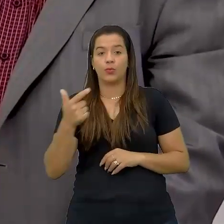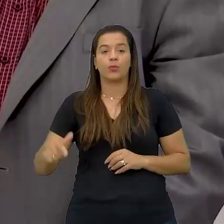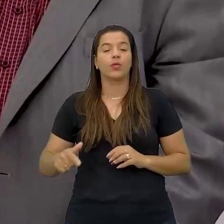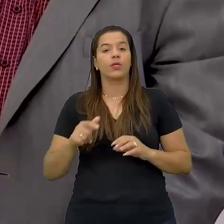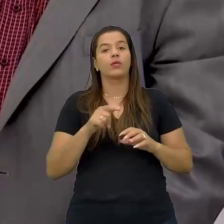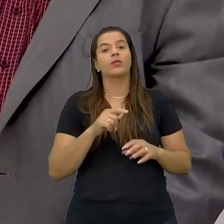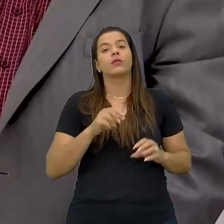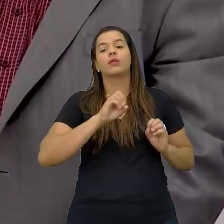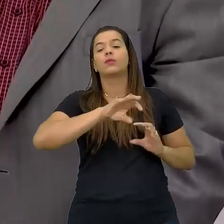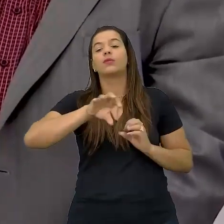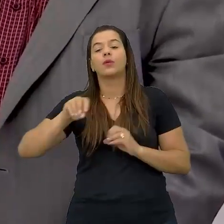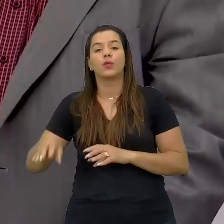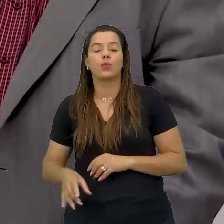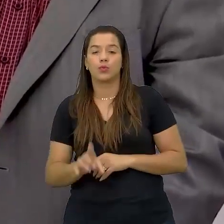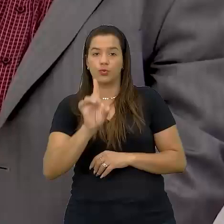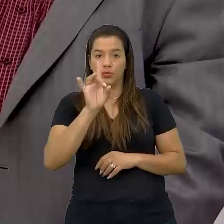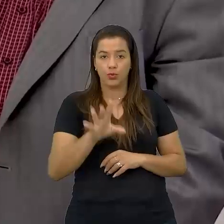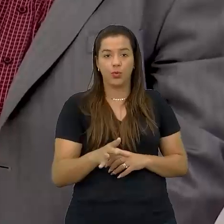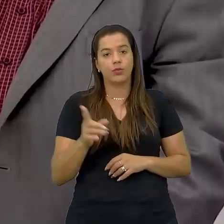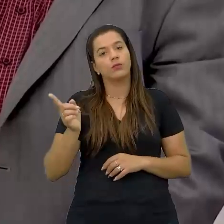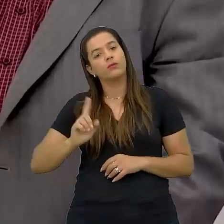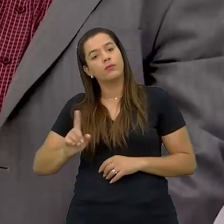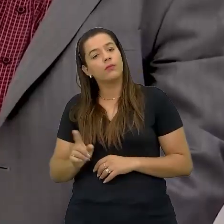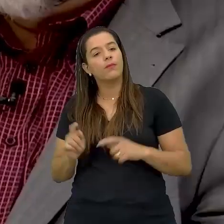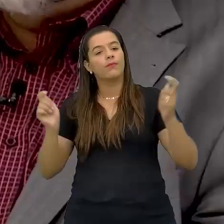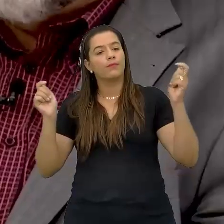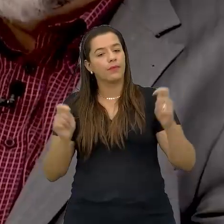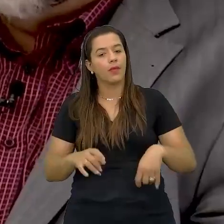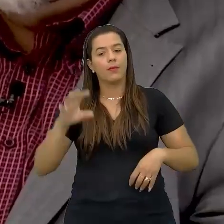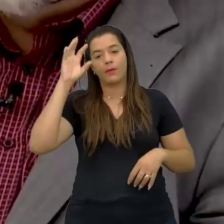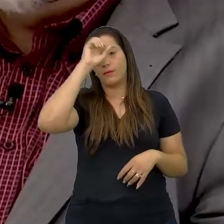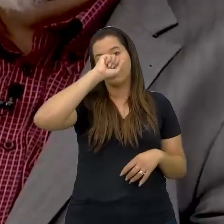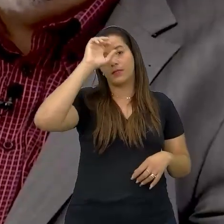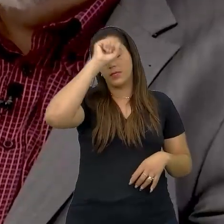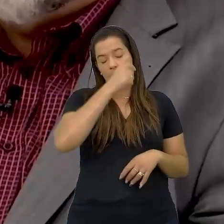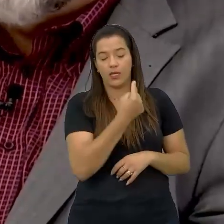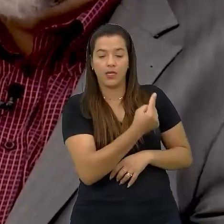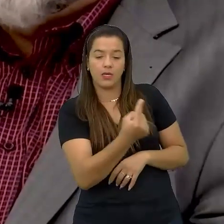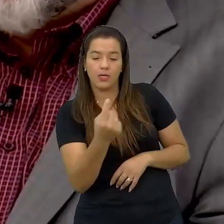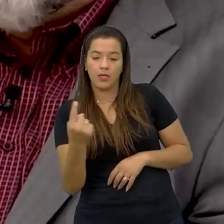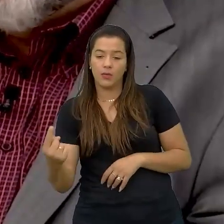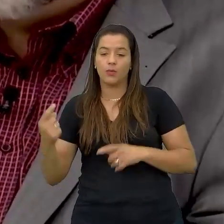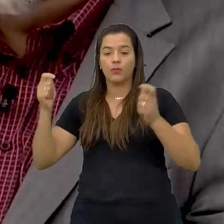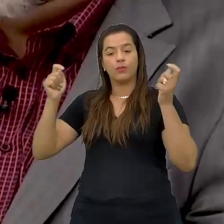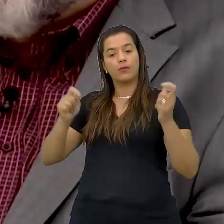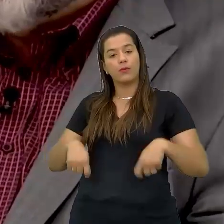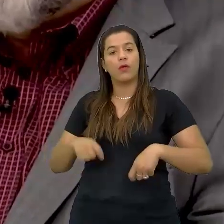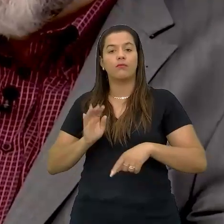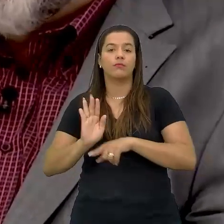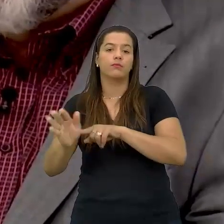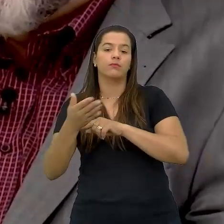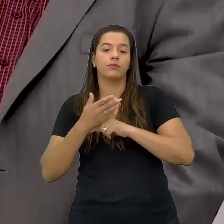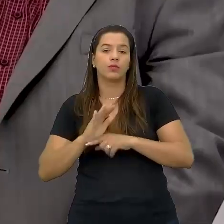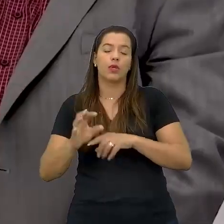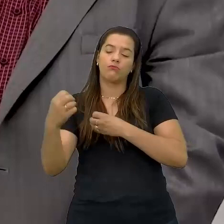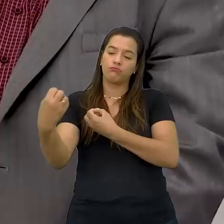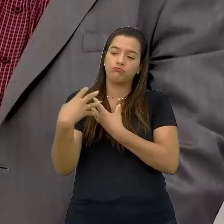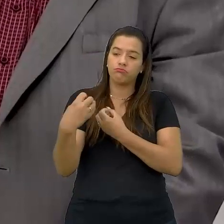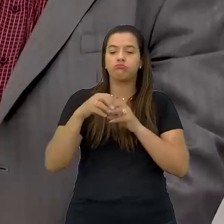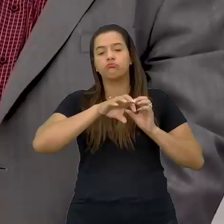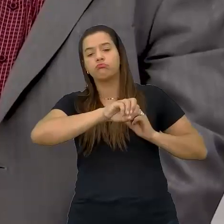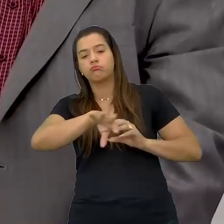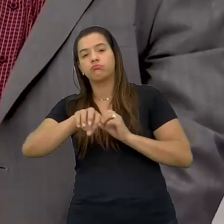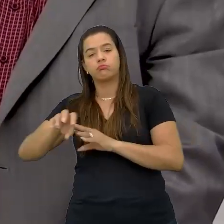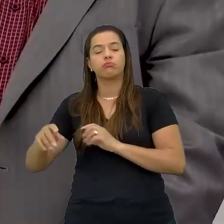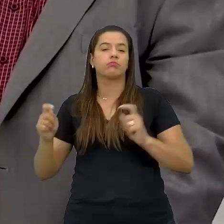dizer que ninguém é só educador e ninguém é só educando. Cada um e cada uma de nós se educa reciprocamente, nós nos educamos. Daí